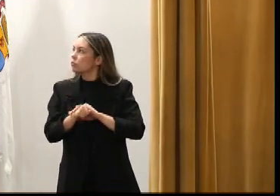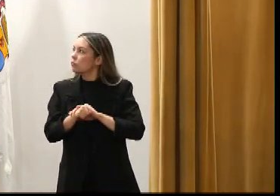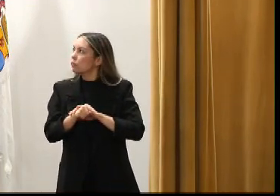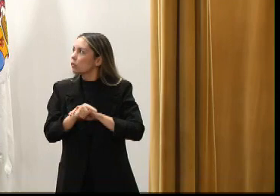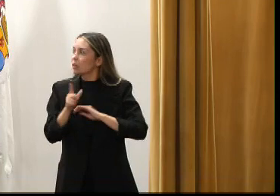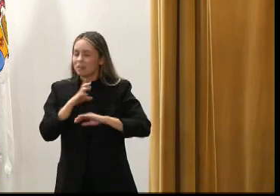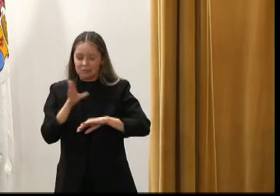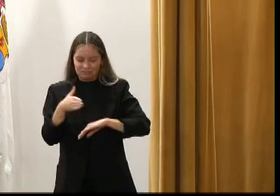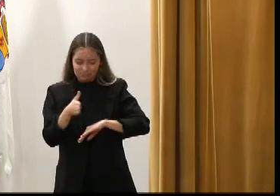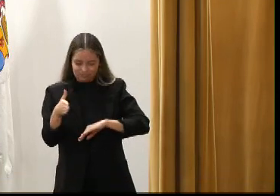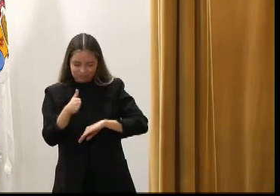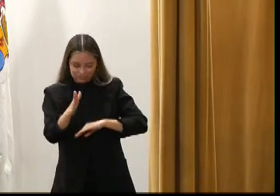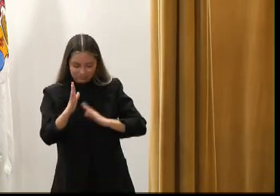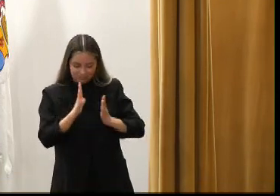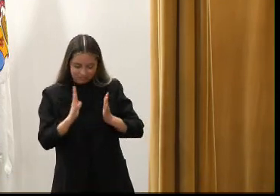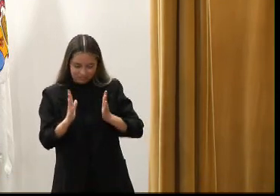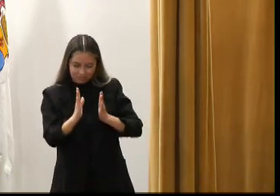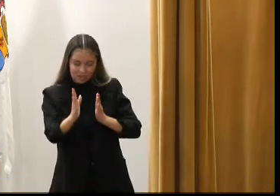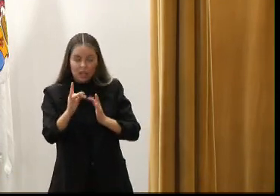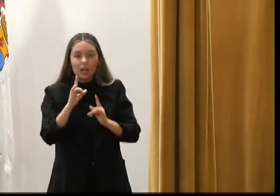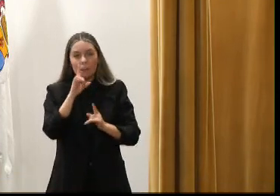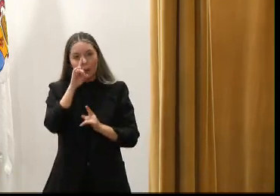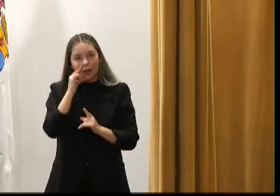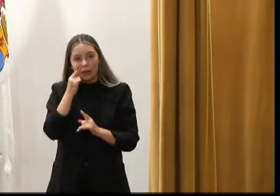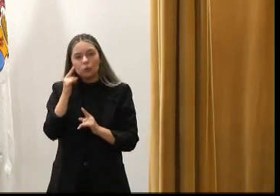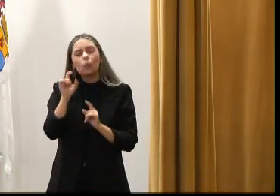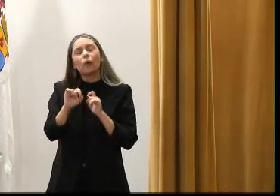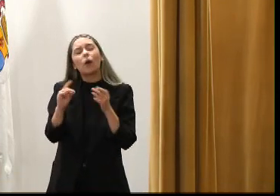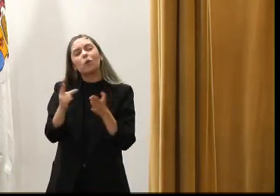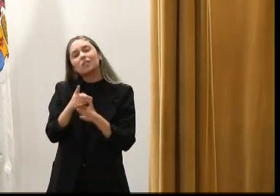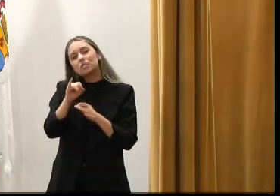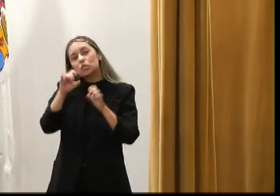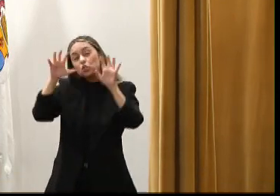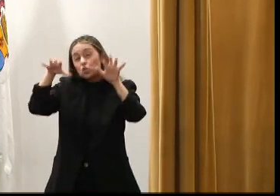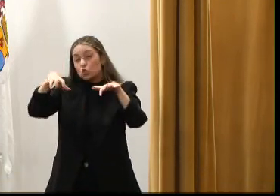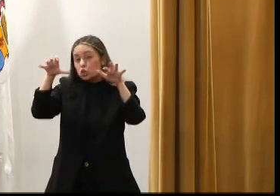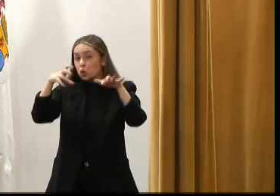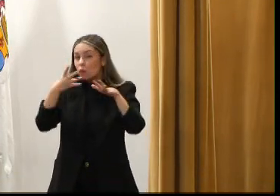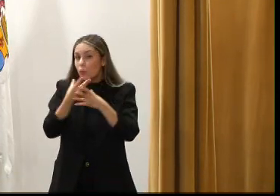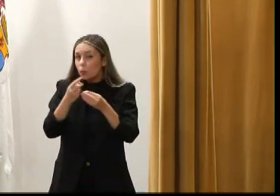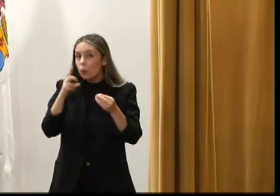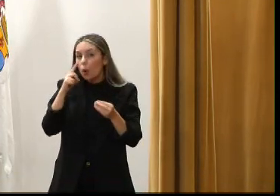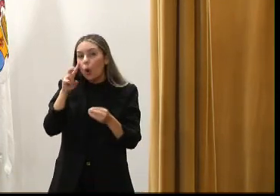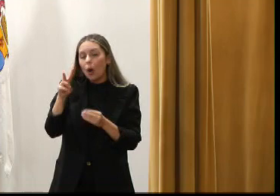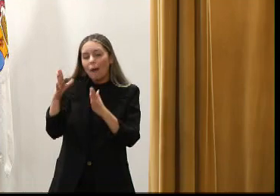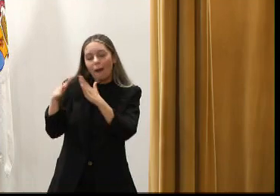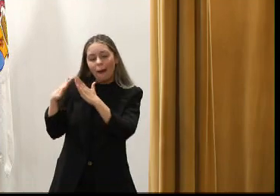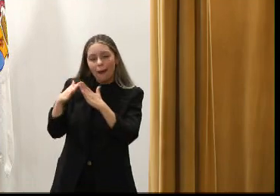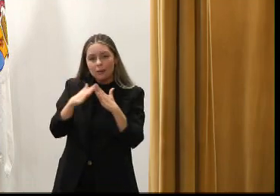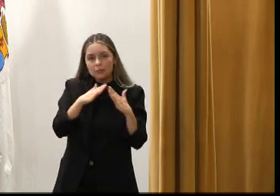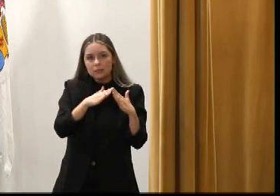nessa viela aqui. E o que acontece quando chove muito? Olha onde estão as habitações.